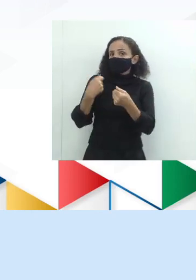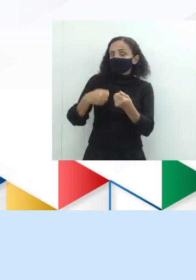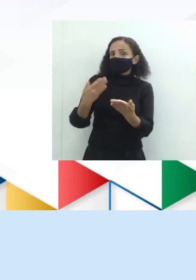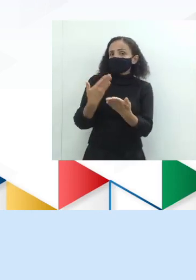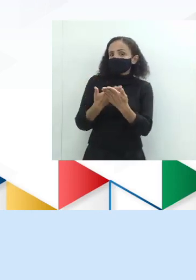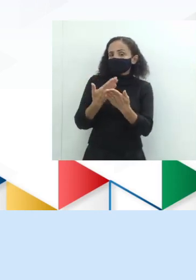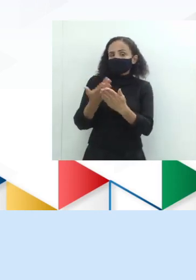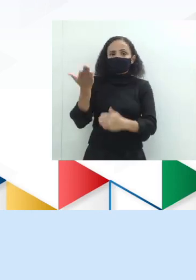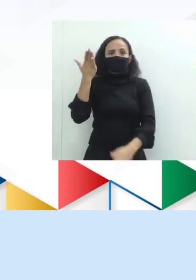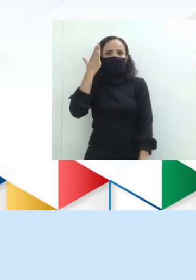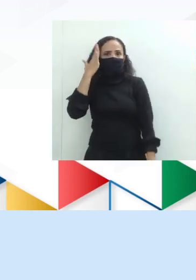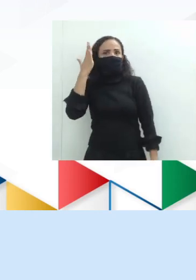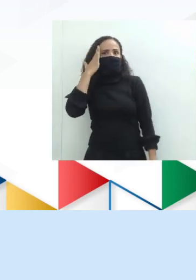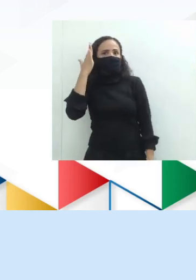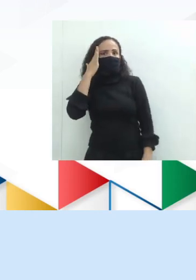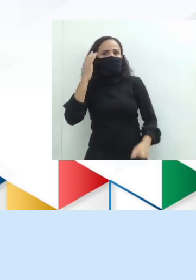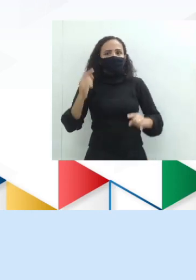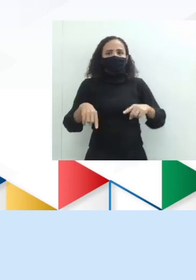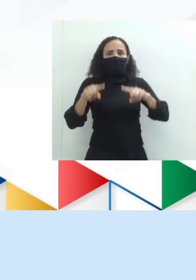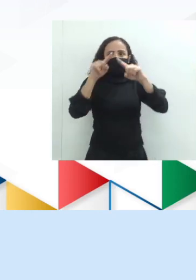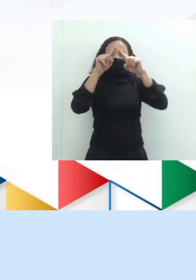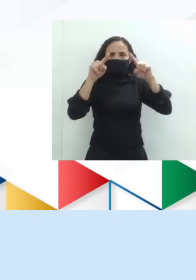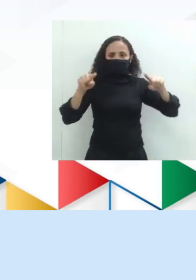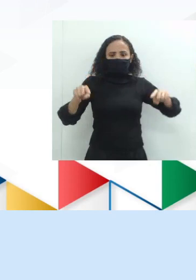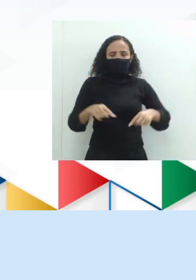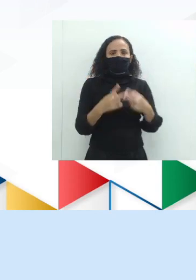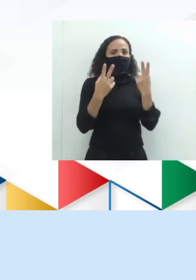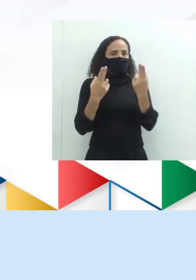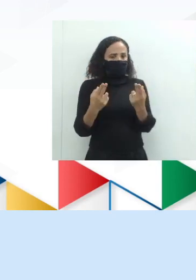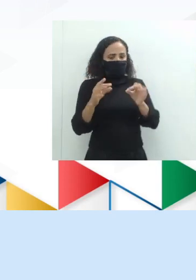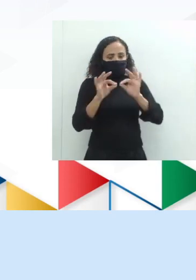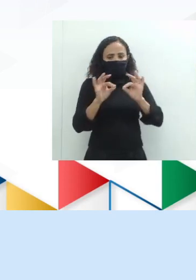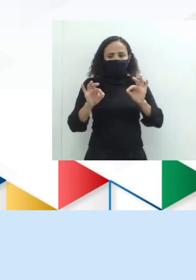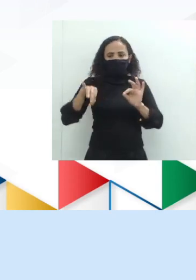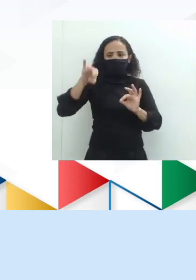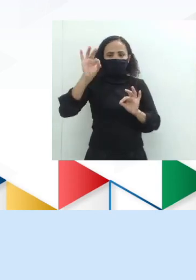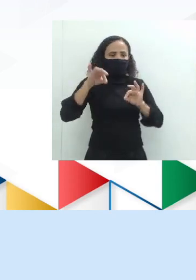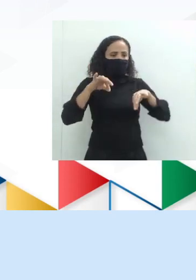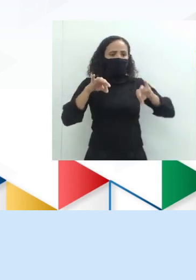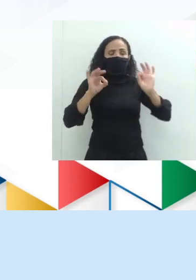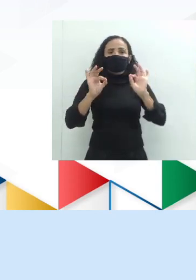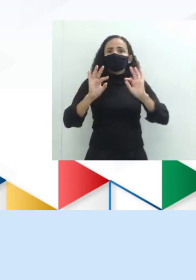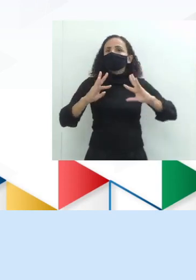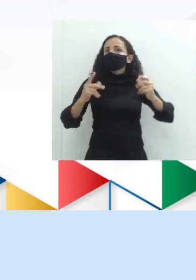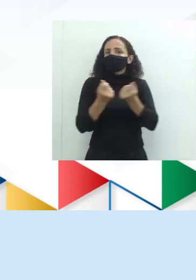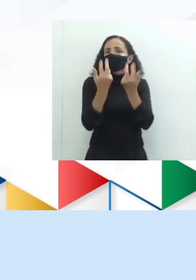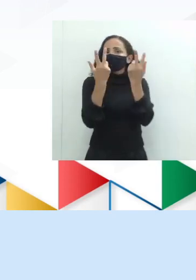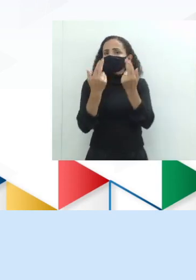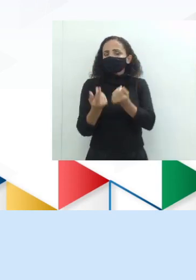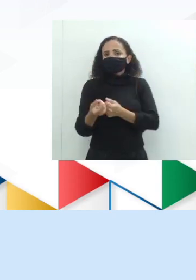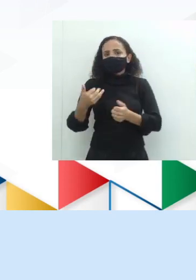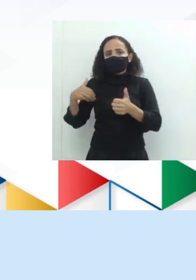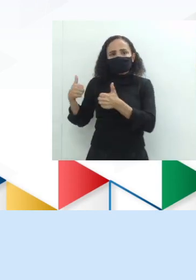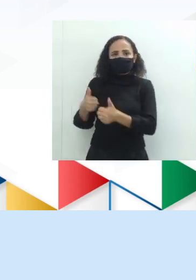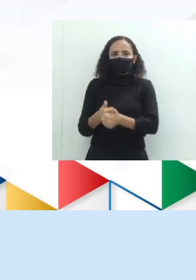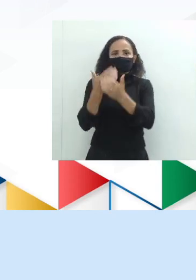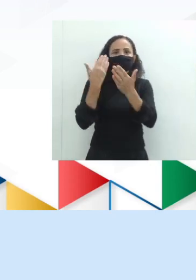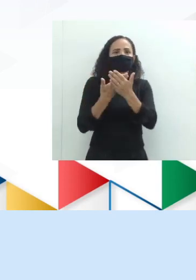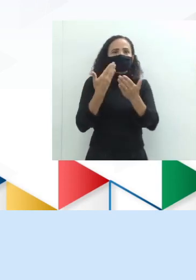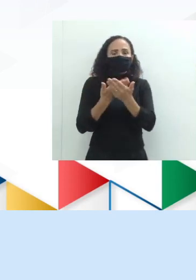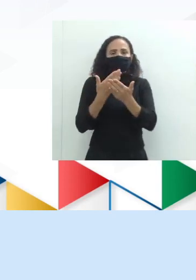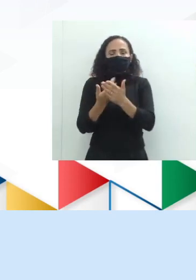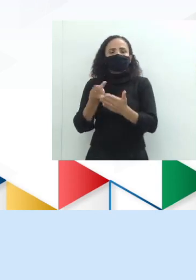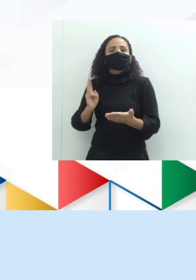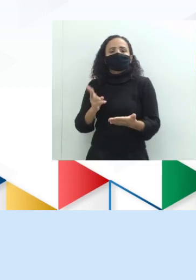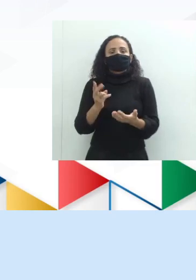todos os seus ângulos também são iguais. Tá bom? Não esquece desse detalhe. Segue comigo agora para a próxima animação que a